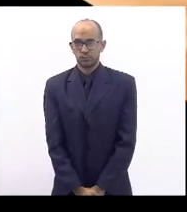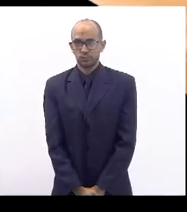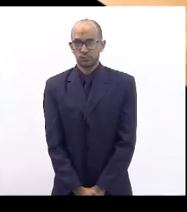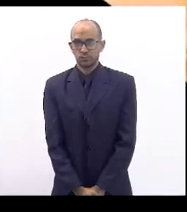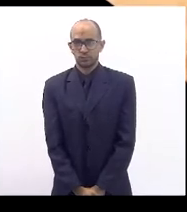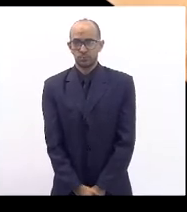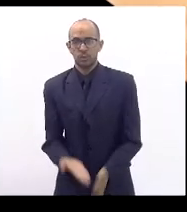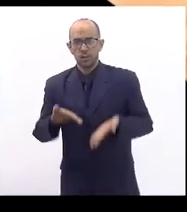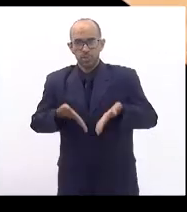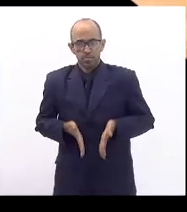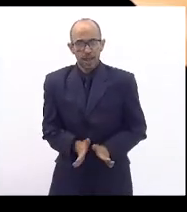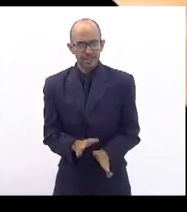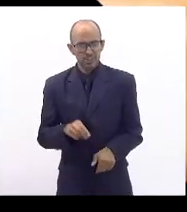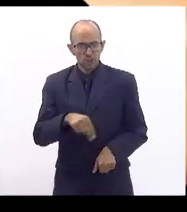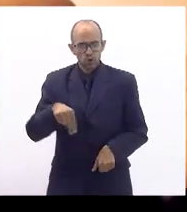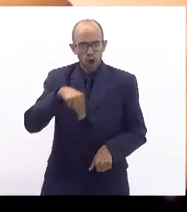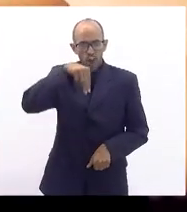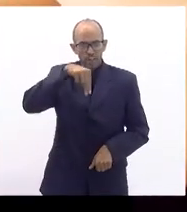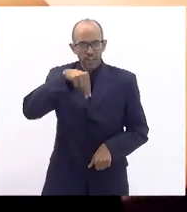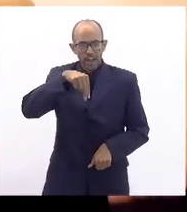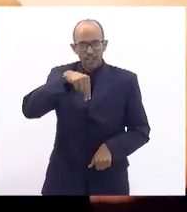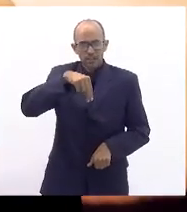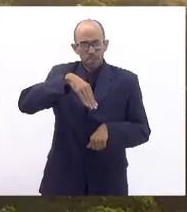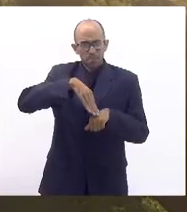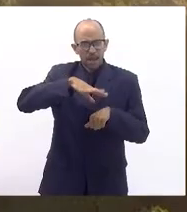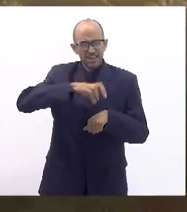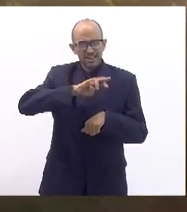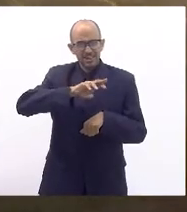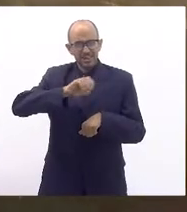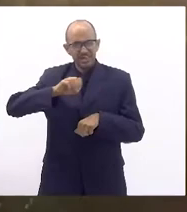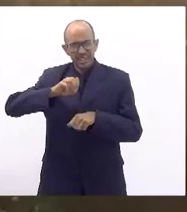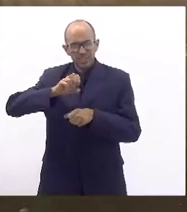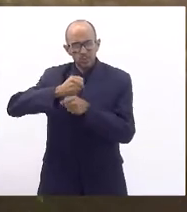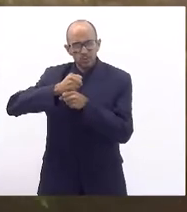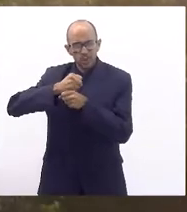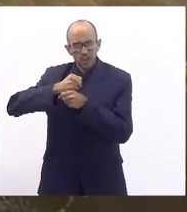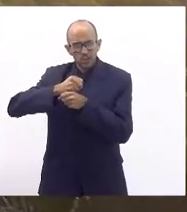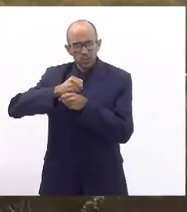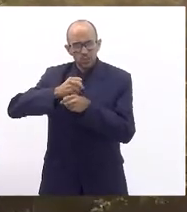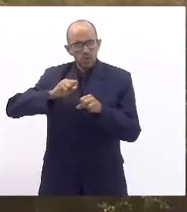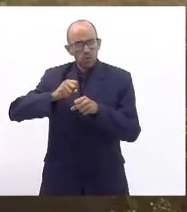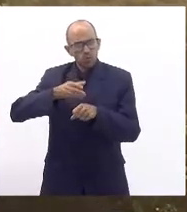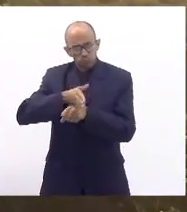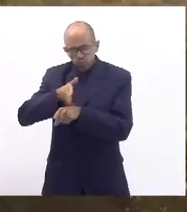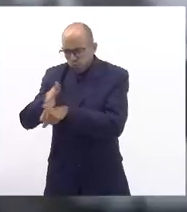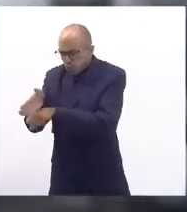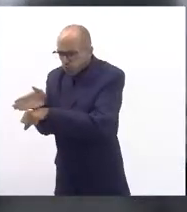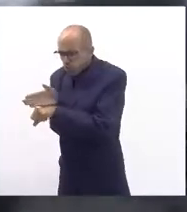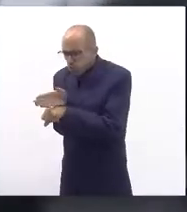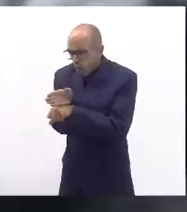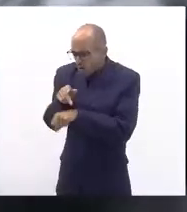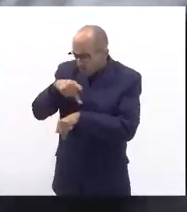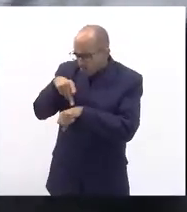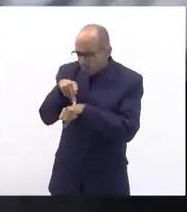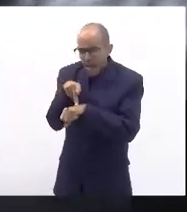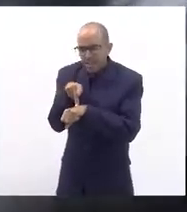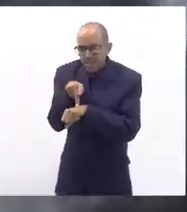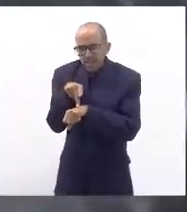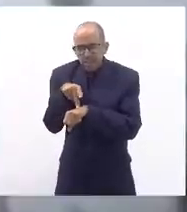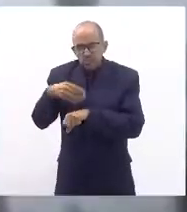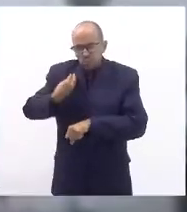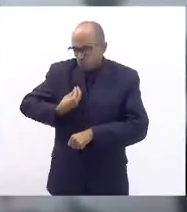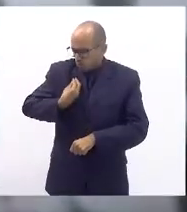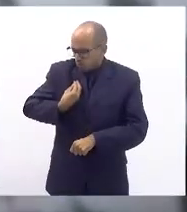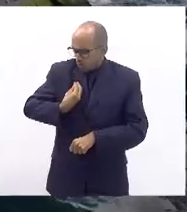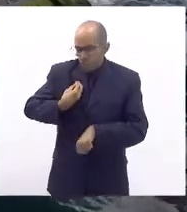e eu nasci no nordeste há mais de 300 fui para todas as regiões do país estive presente em